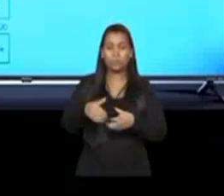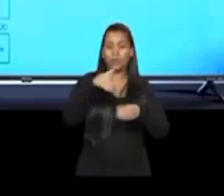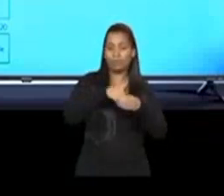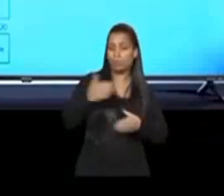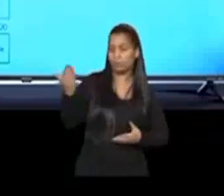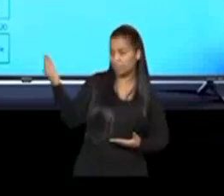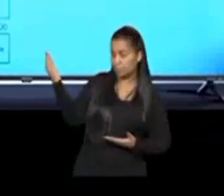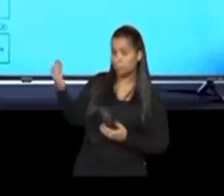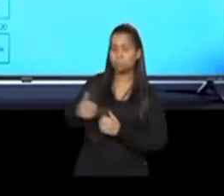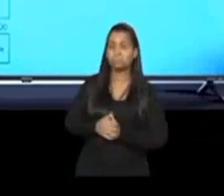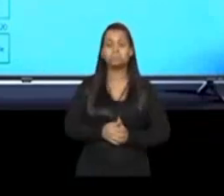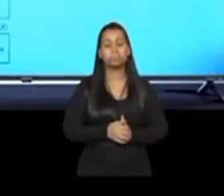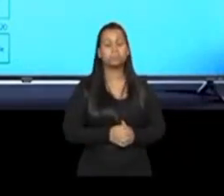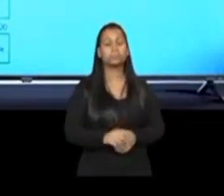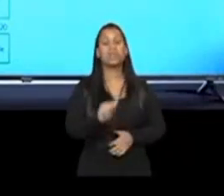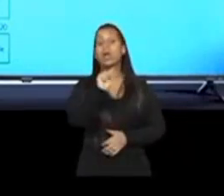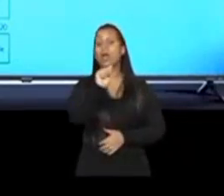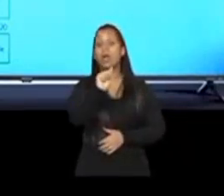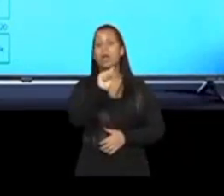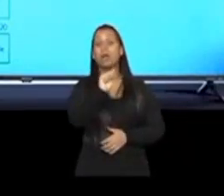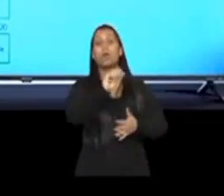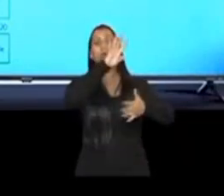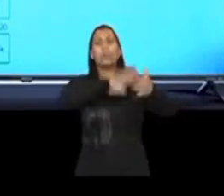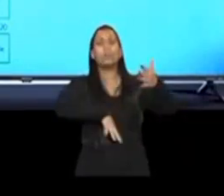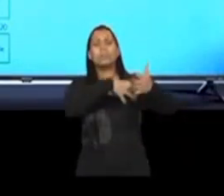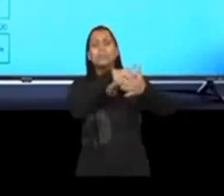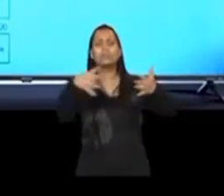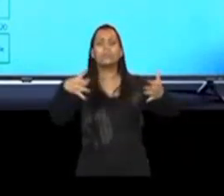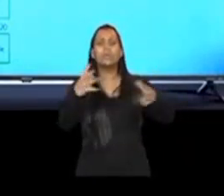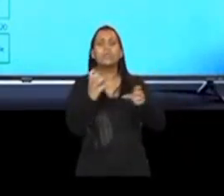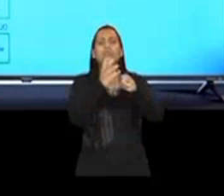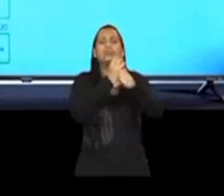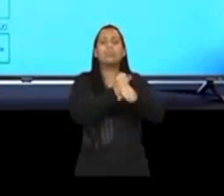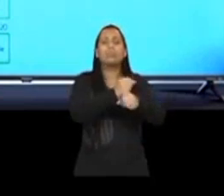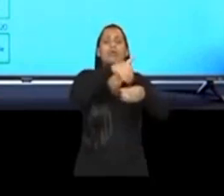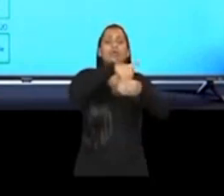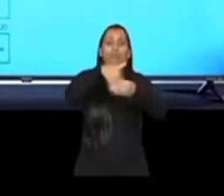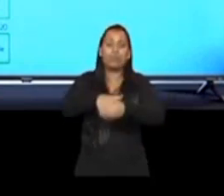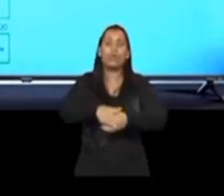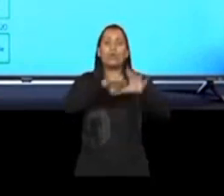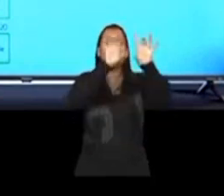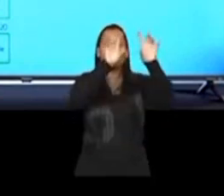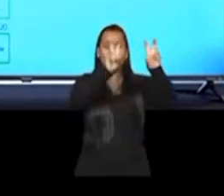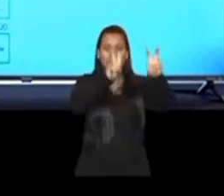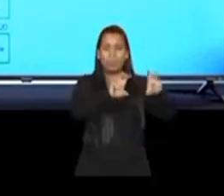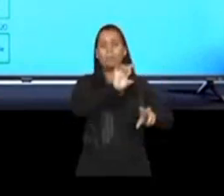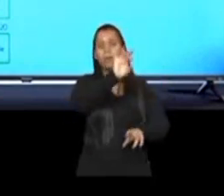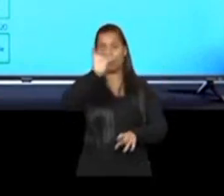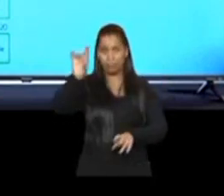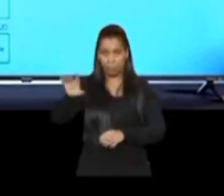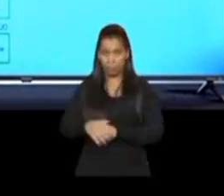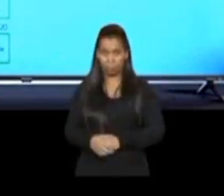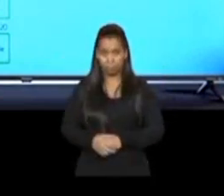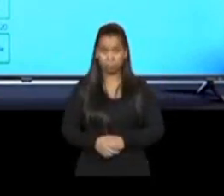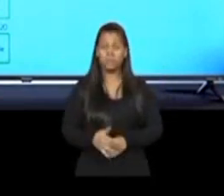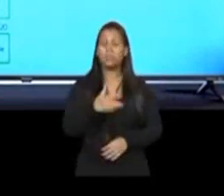Na letra A, queremos montar uma tabela contando quantos votos cada tema recebeu. Vamos fazer isso juntos?